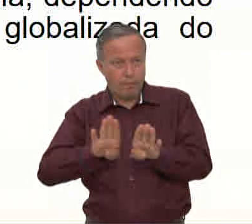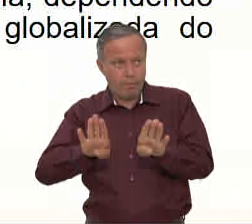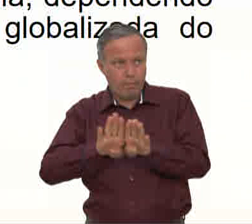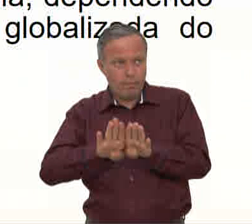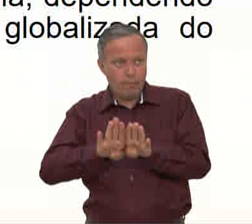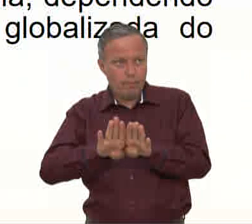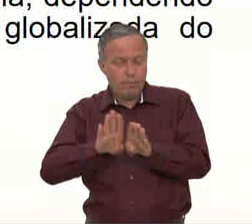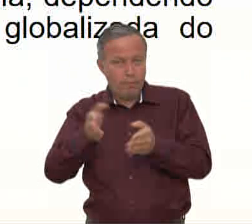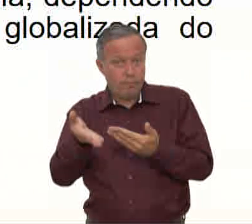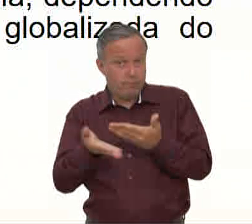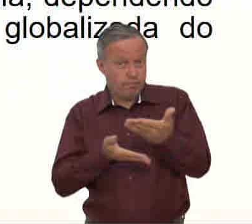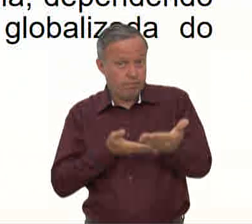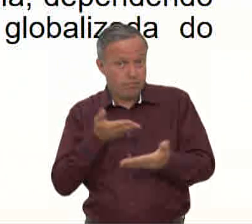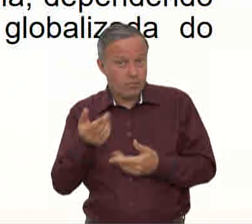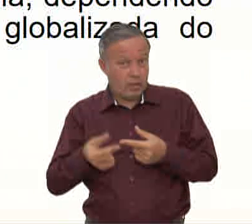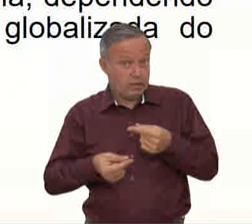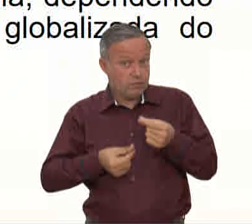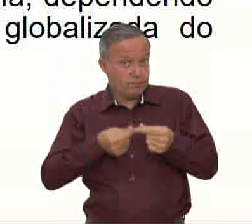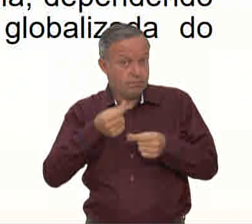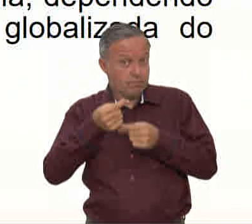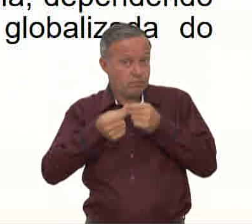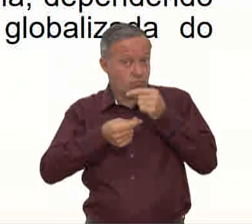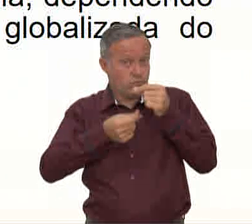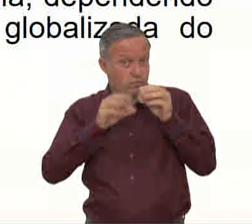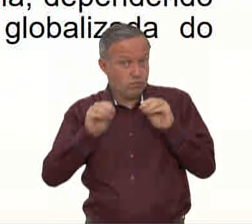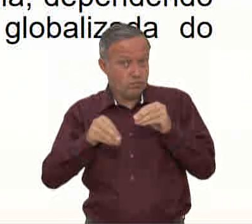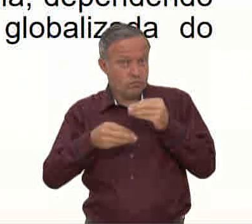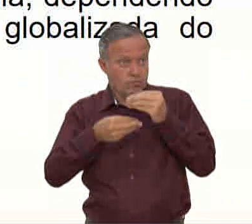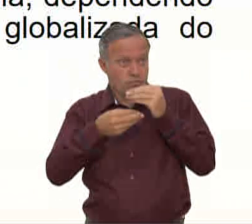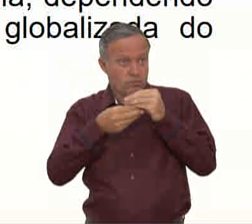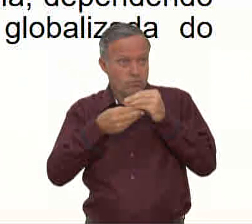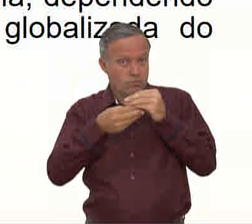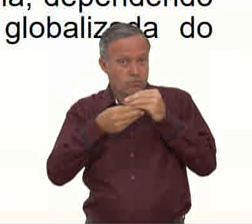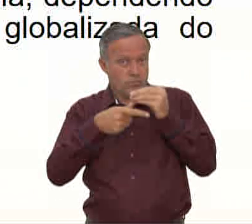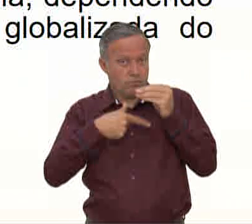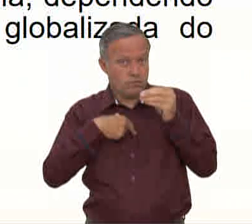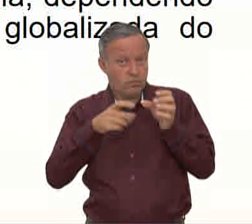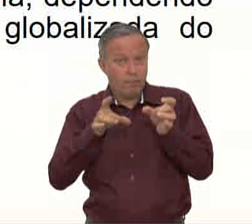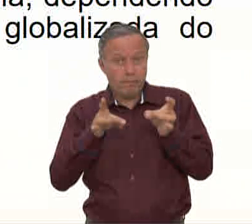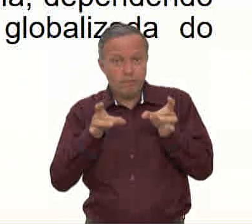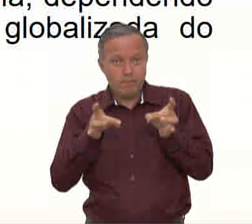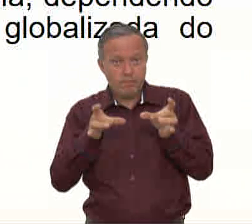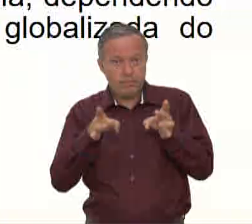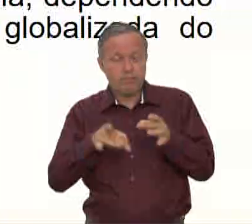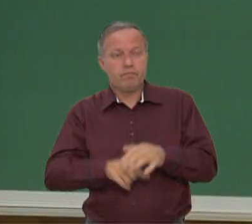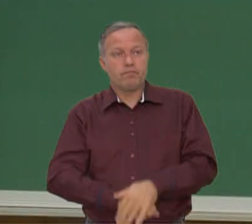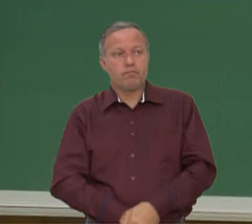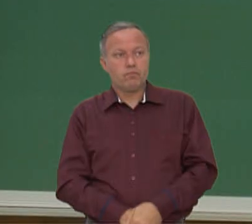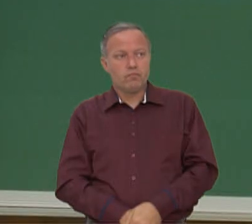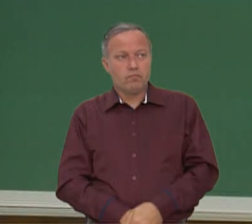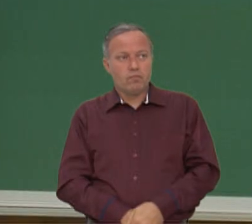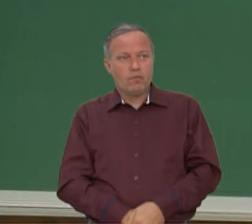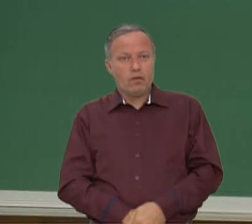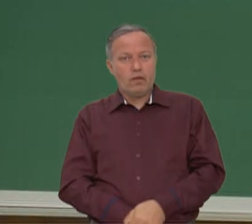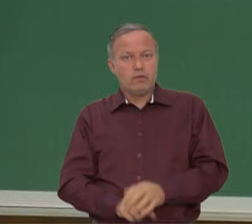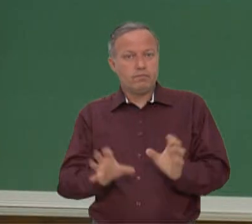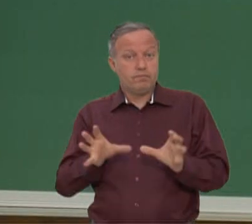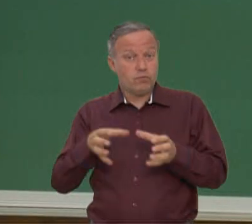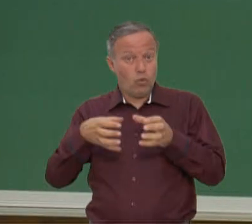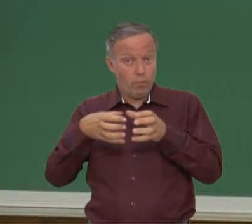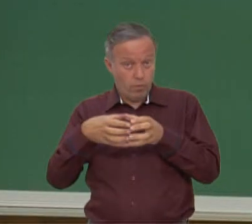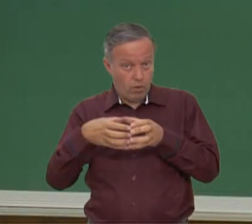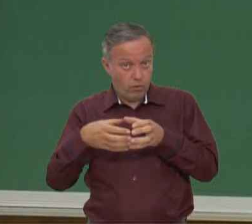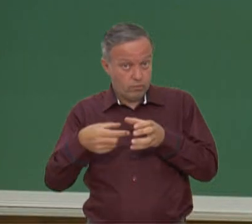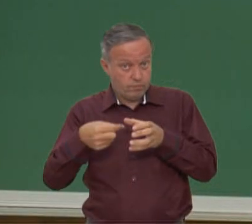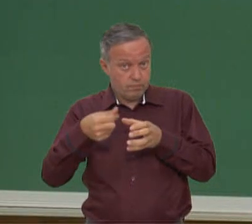relações mútuas econômicas, com a integração das relações de comércio. Então veja, um bloco econômico, ele